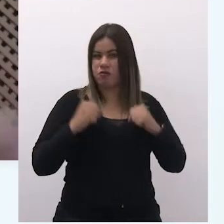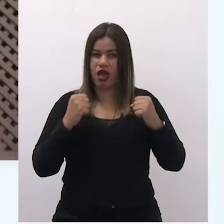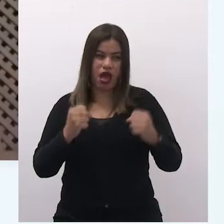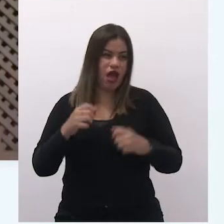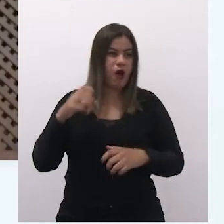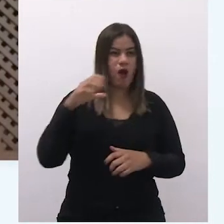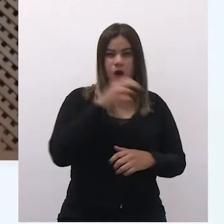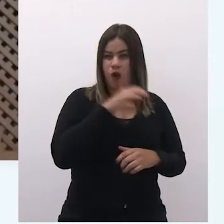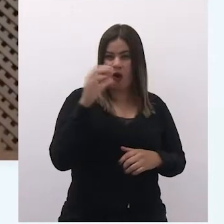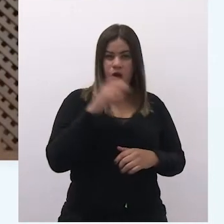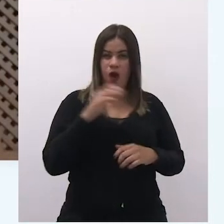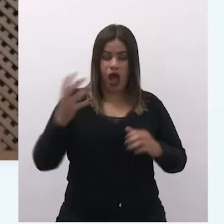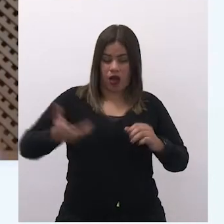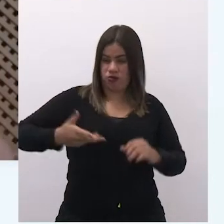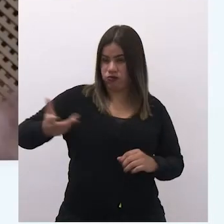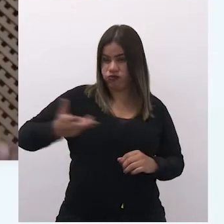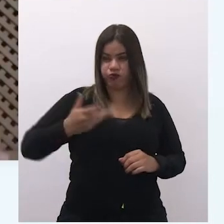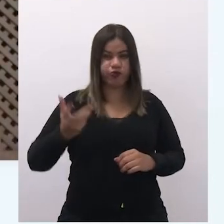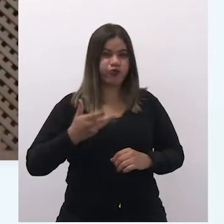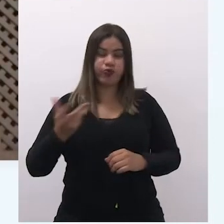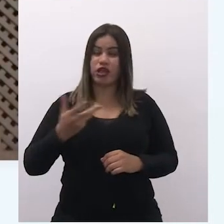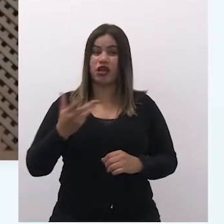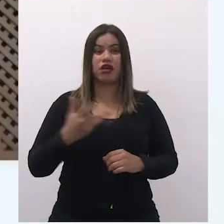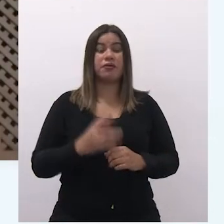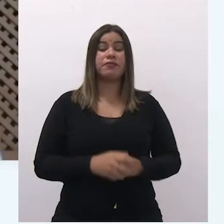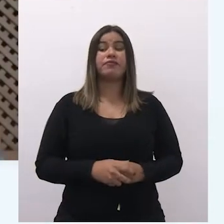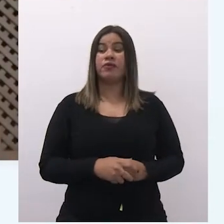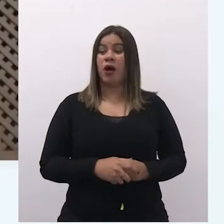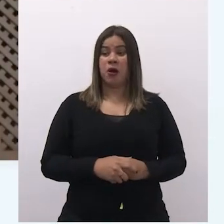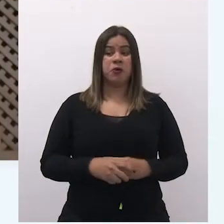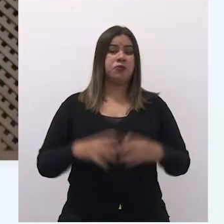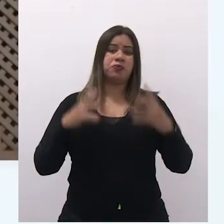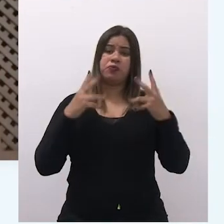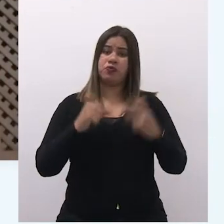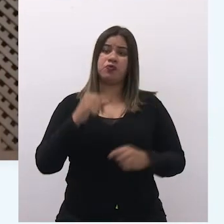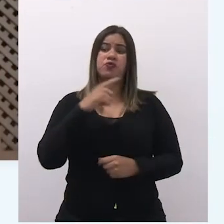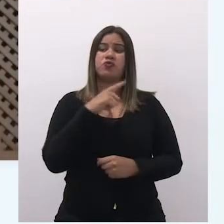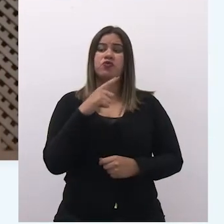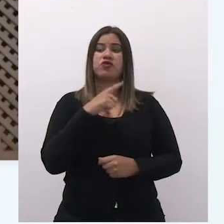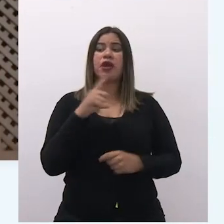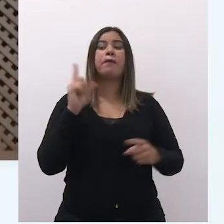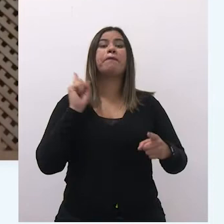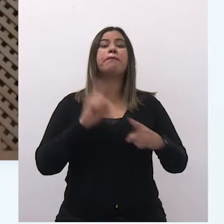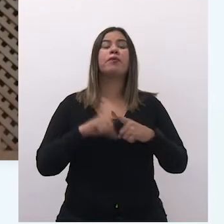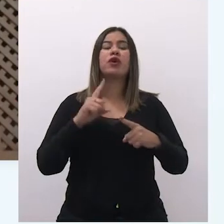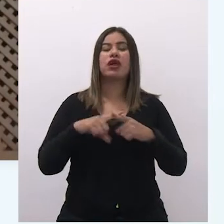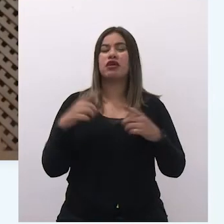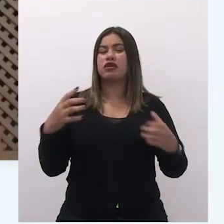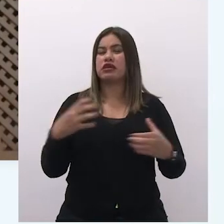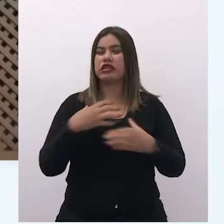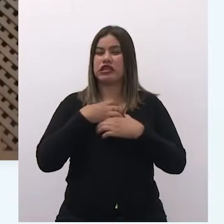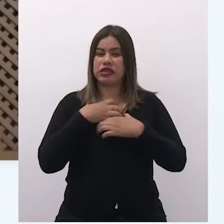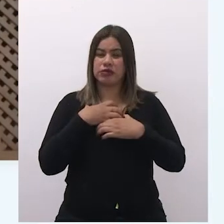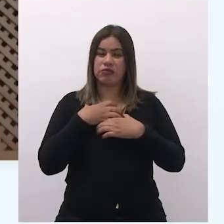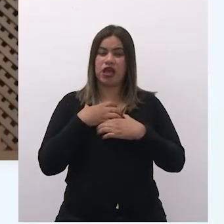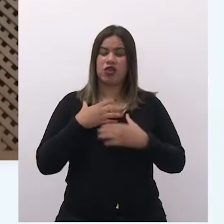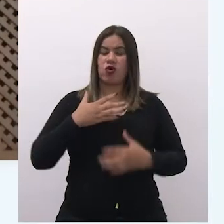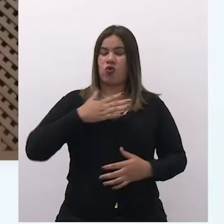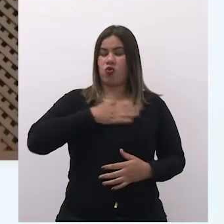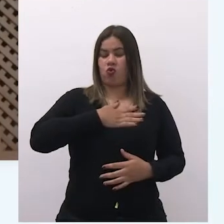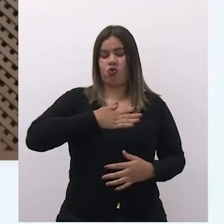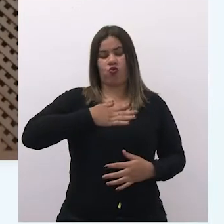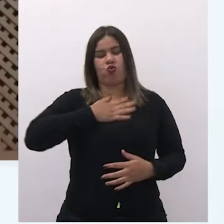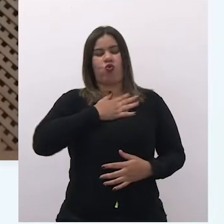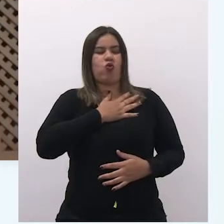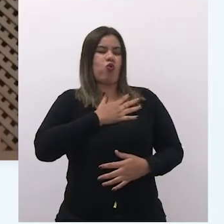dirigir em alta velocidade, todas essas coisas, né? Porque essa sensação de prazer, né?